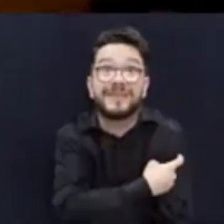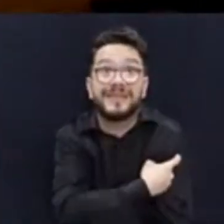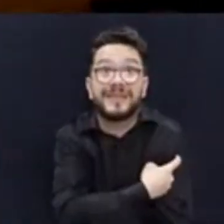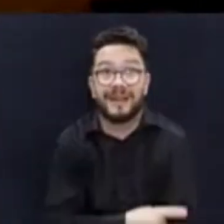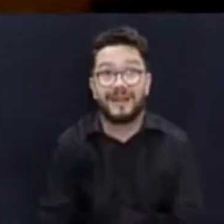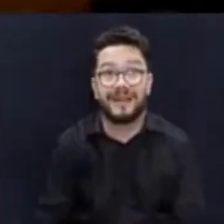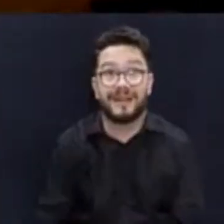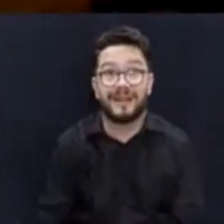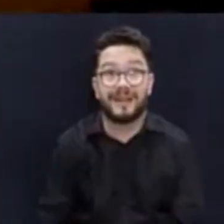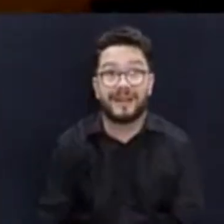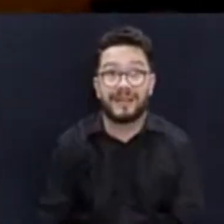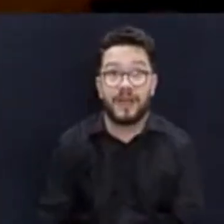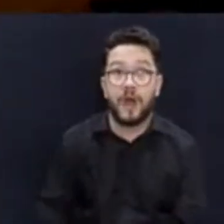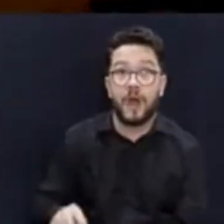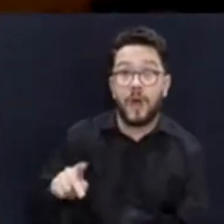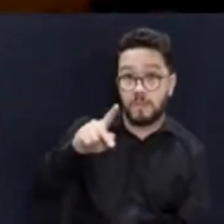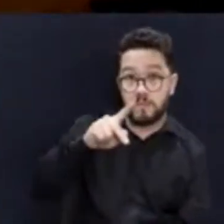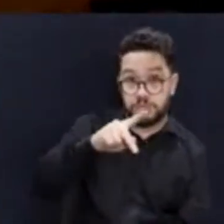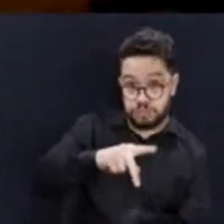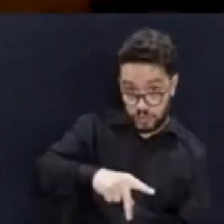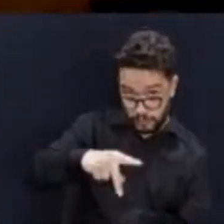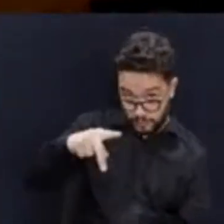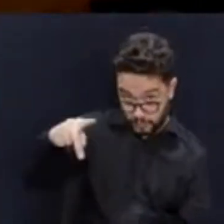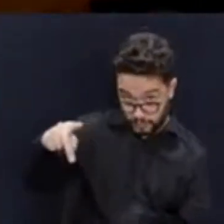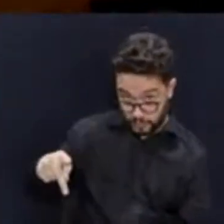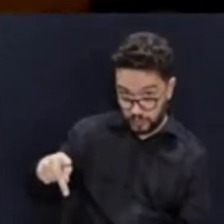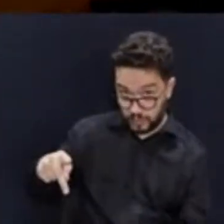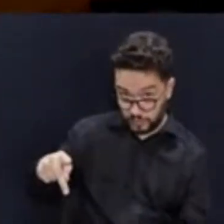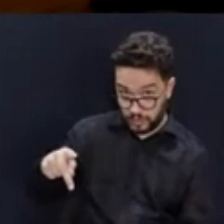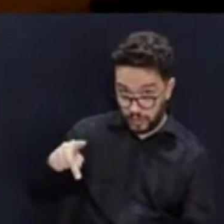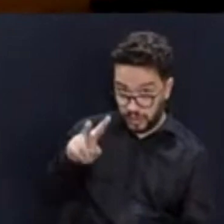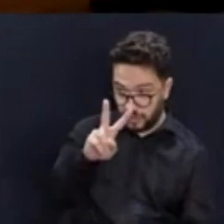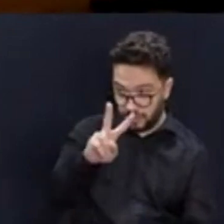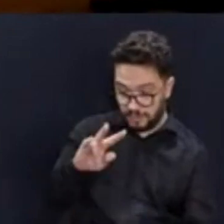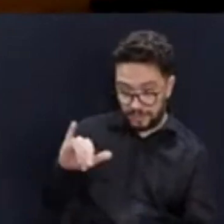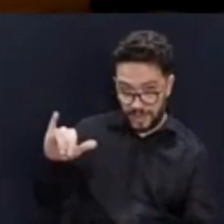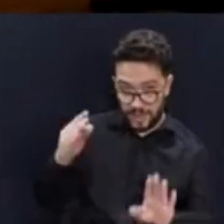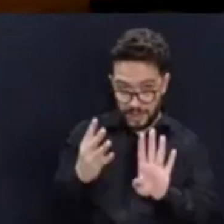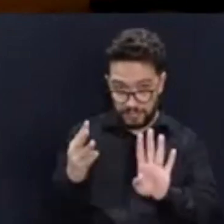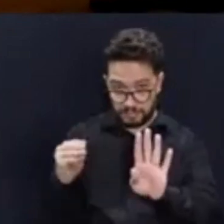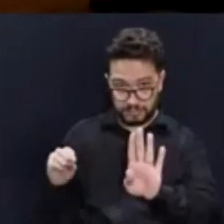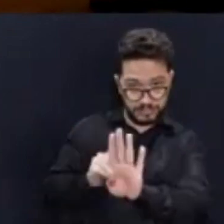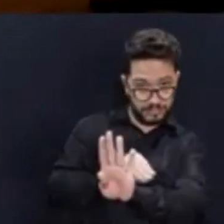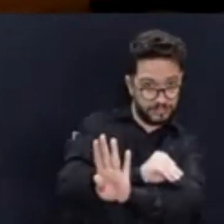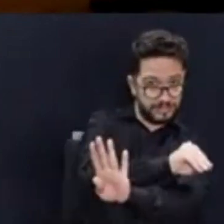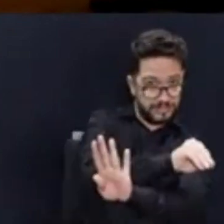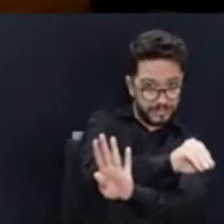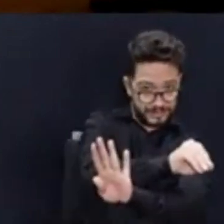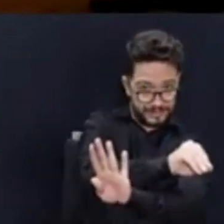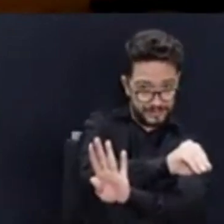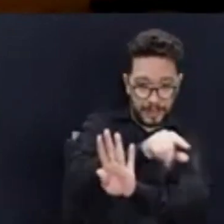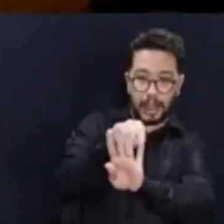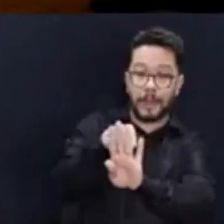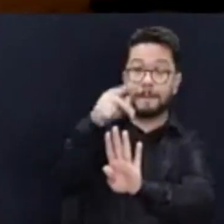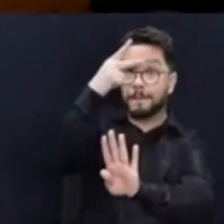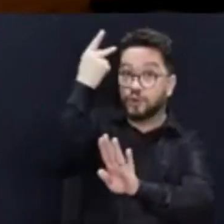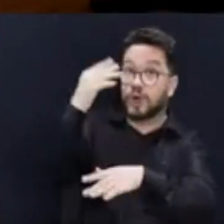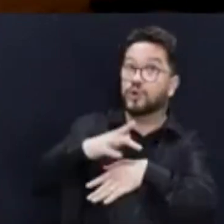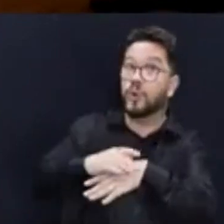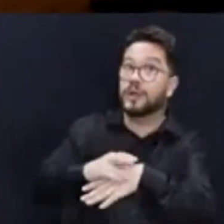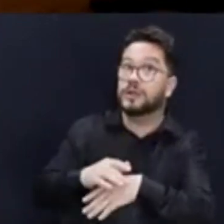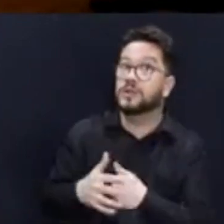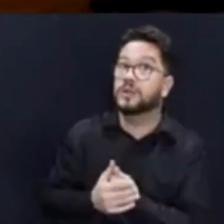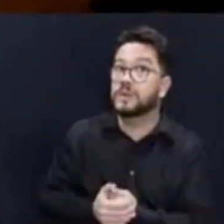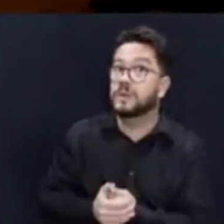professores serão puxados à frente de outras pessoas com comorbidades por exemplo que será